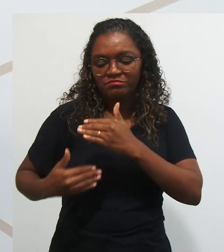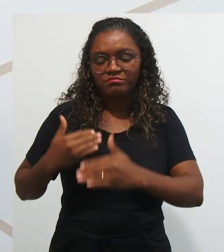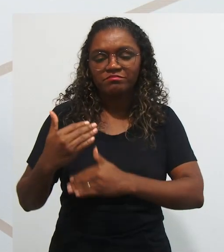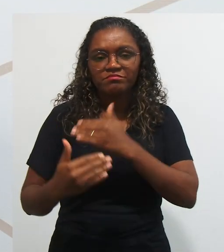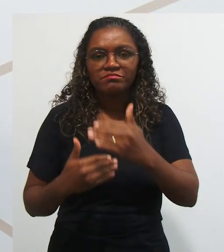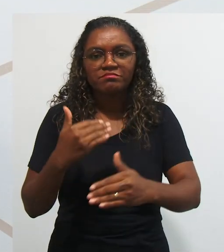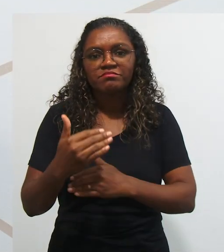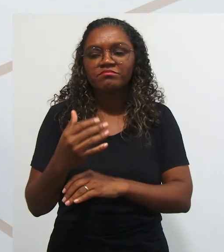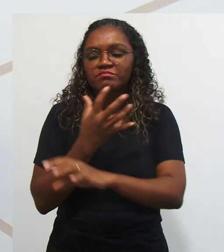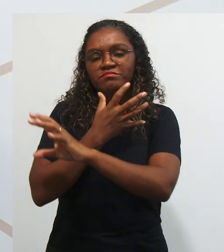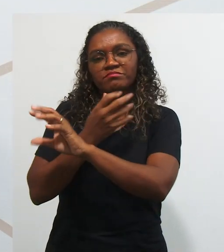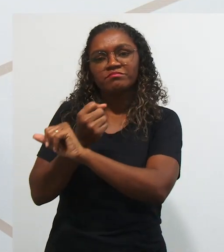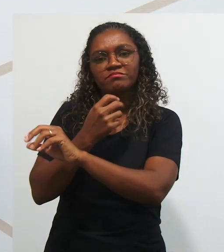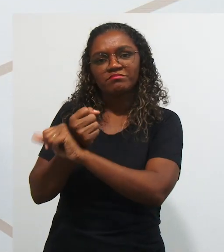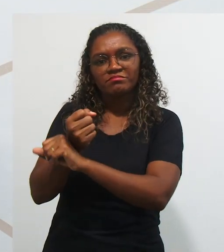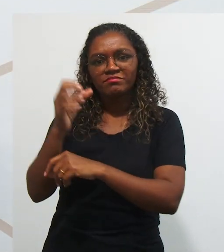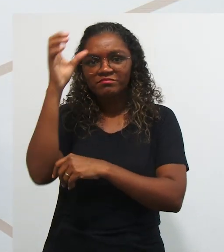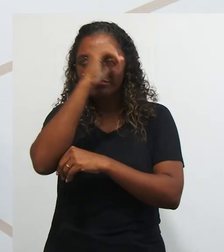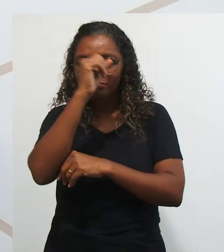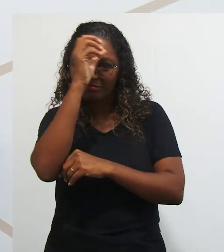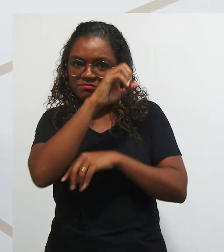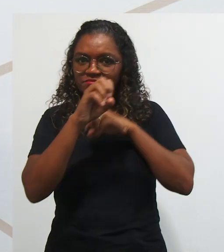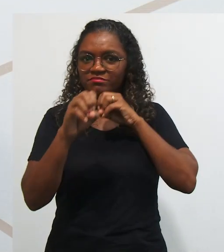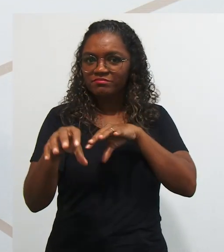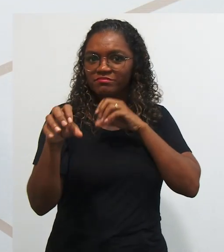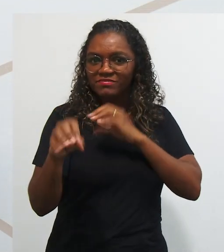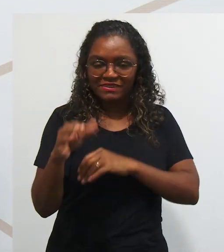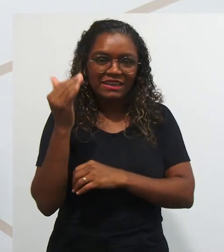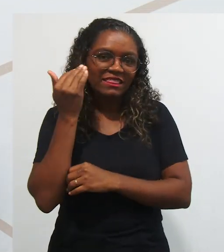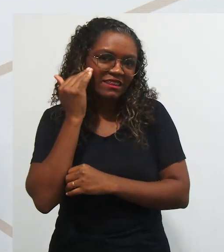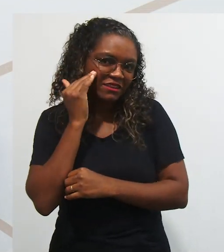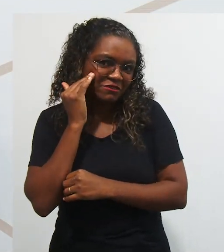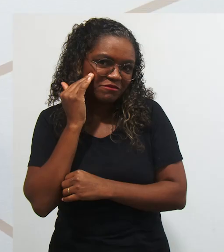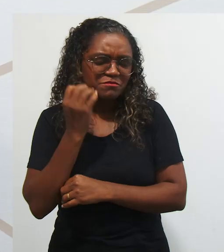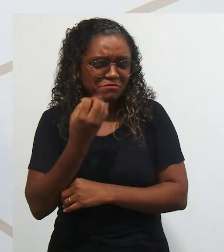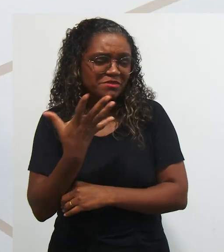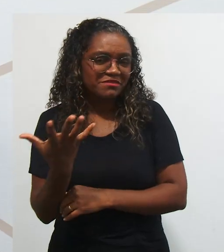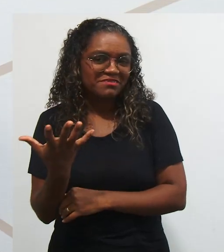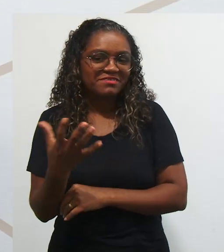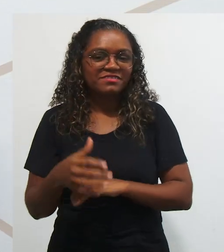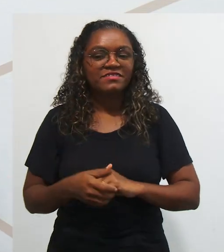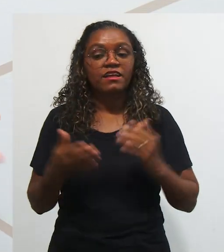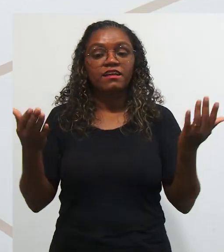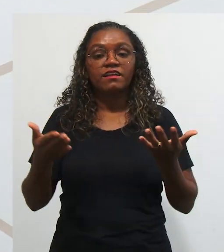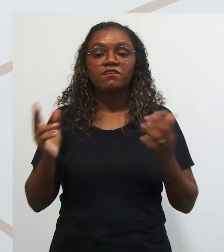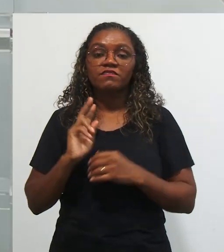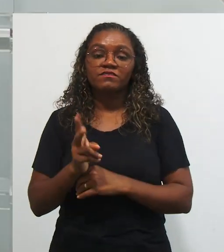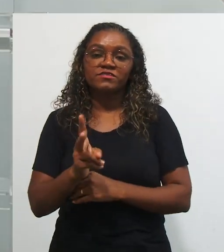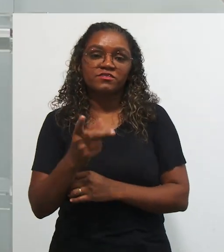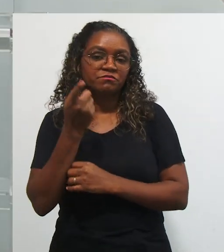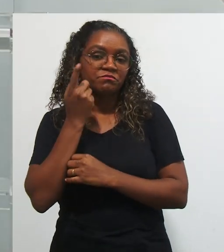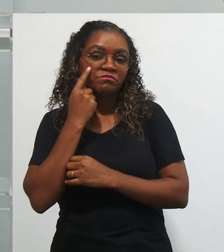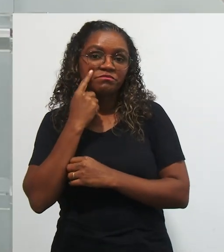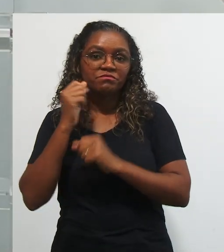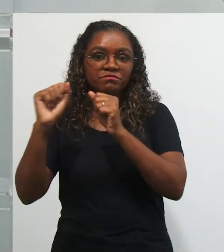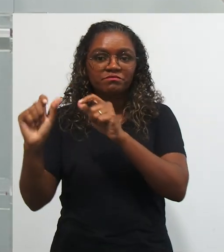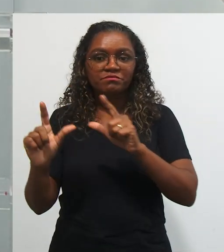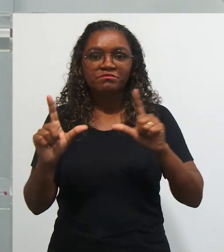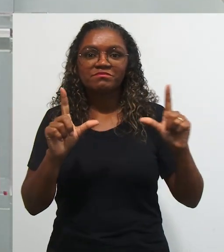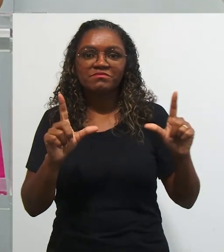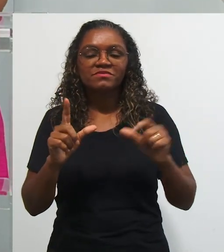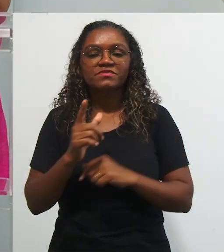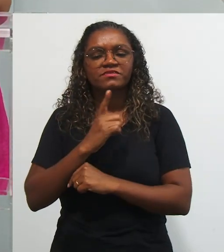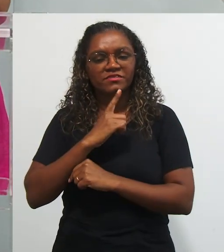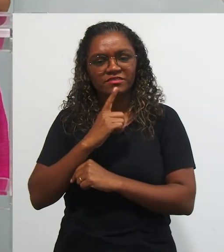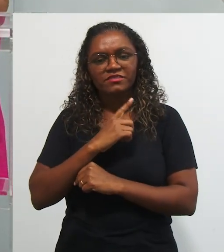aprendizagem. Muito, muito, muito, muito chique. É só as pessoas chiques, sim. Só chique. E para a gente continuar, vamos acompanhar aqui a nossa tela interativa,